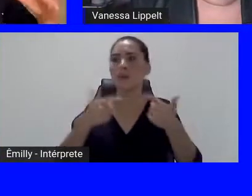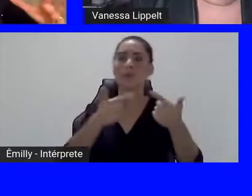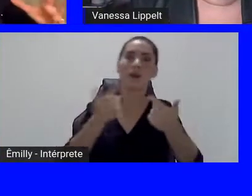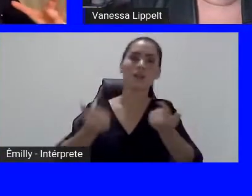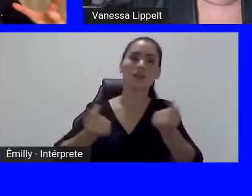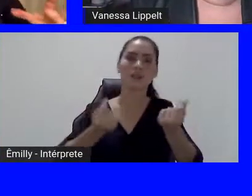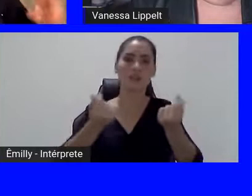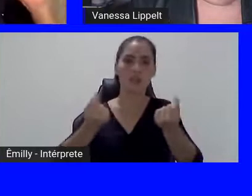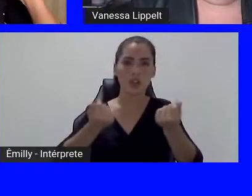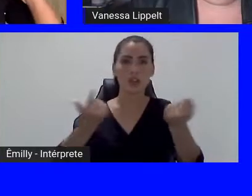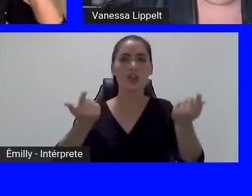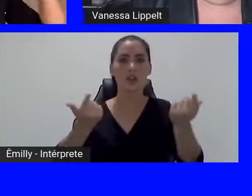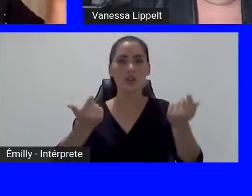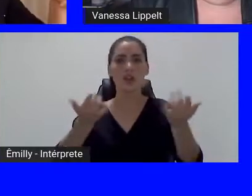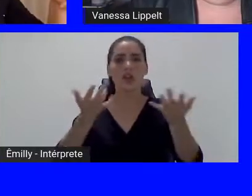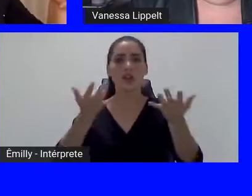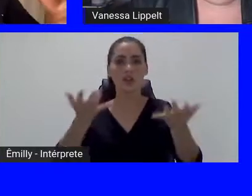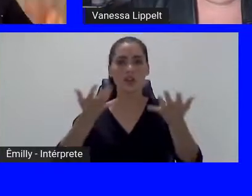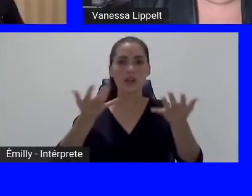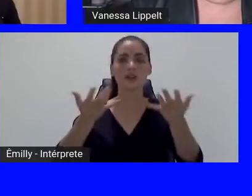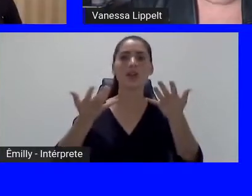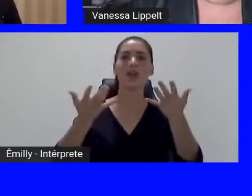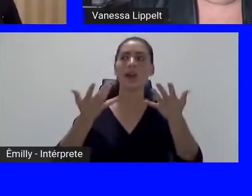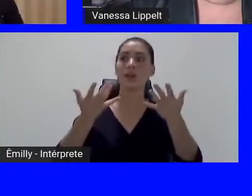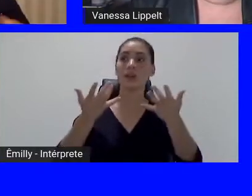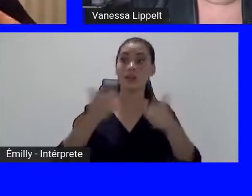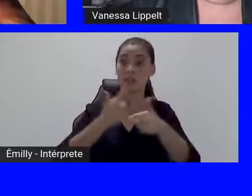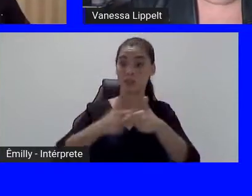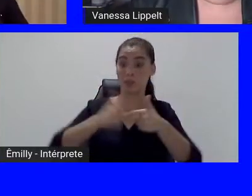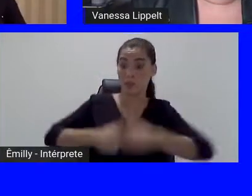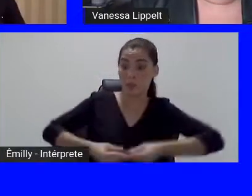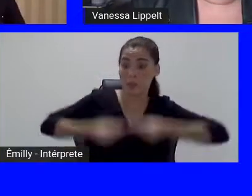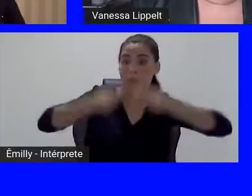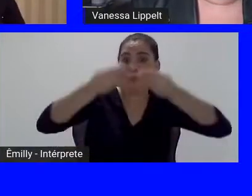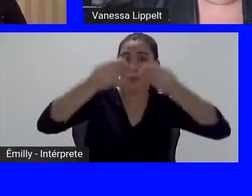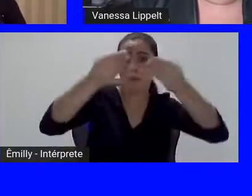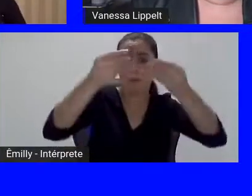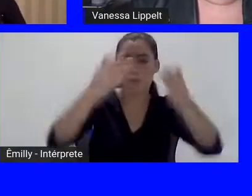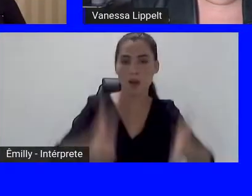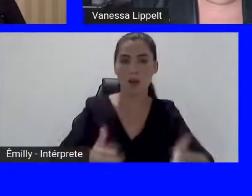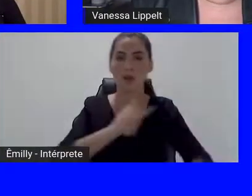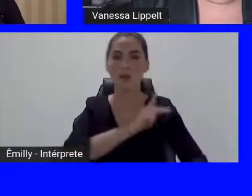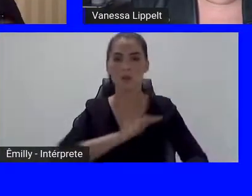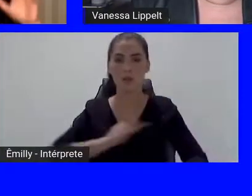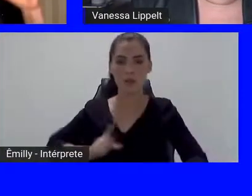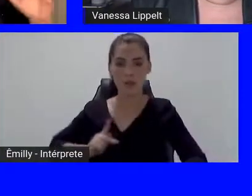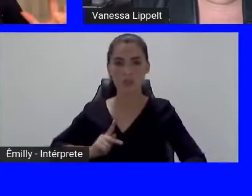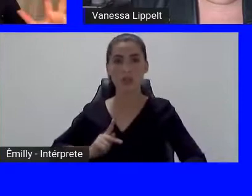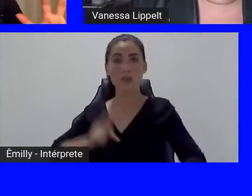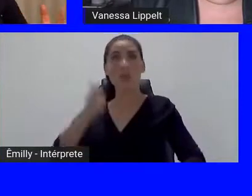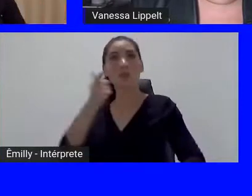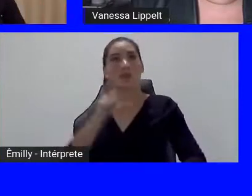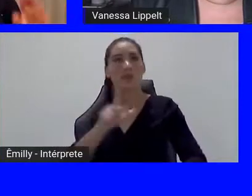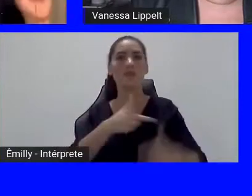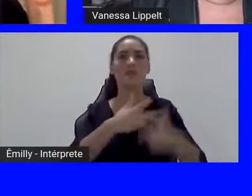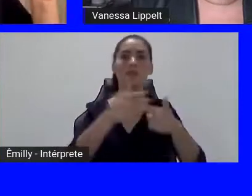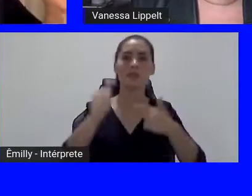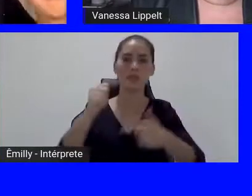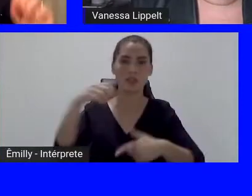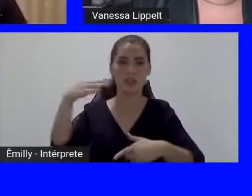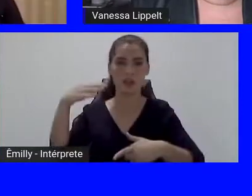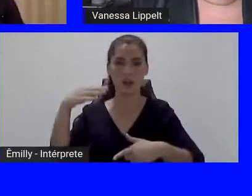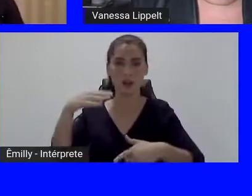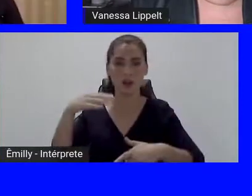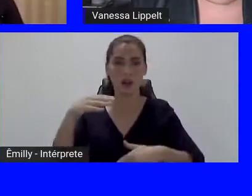jogar uma bomba atômica para o próximo presidente da República para poder ganhar as eleições. Nós já vimos esse filme. Então,